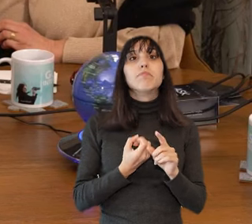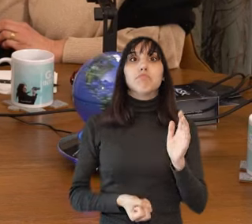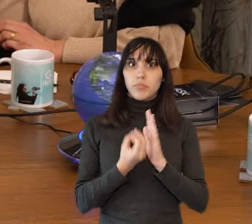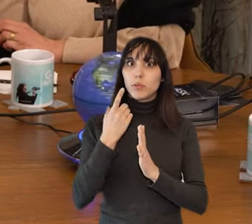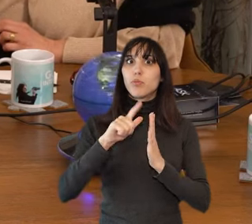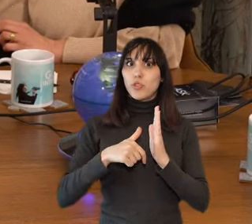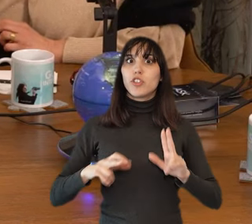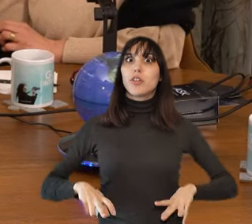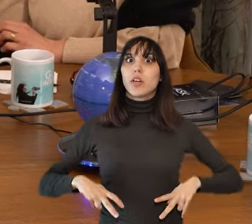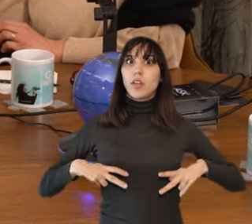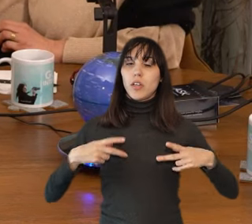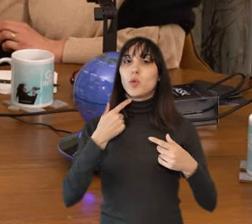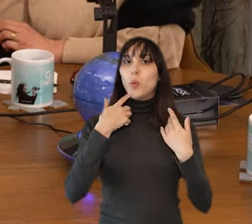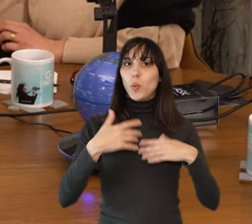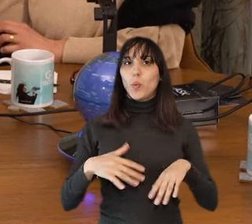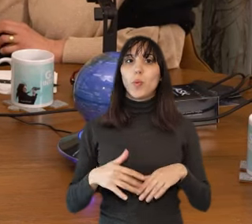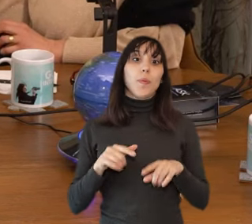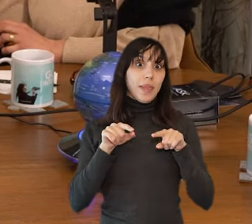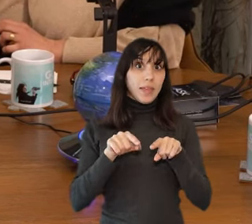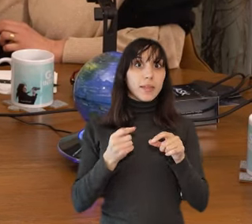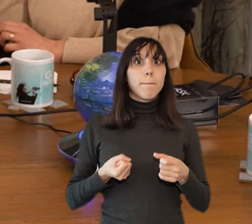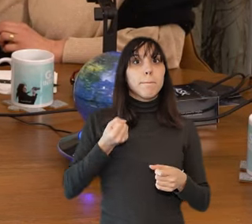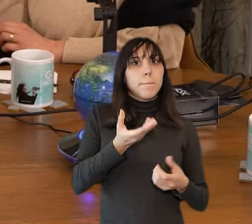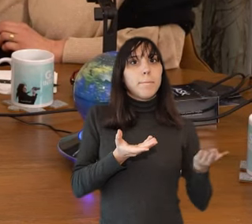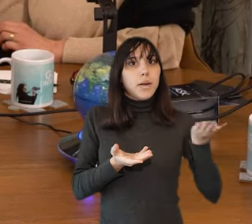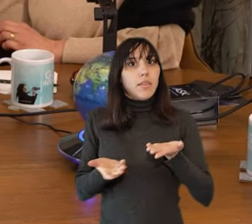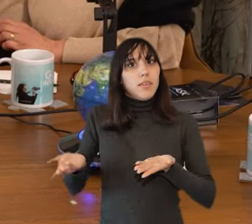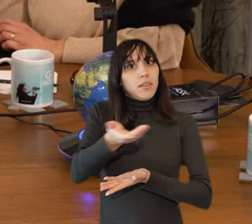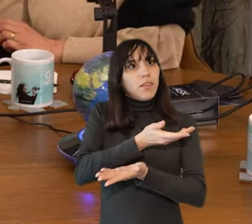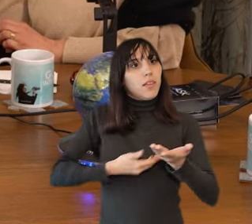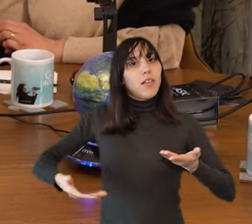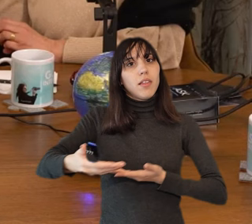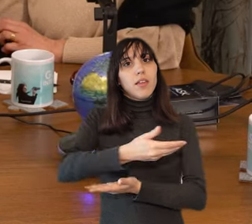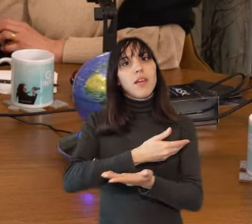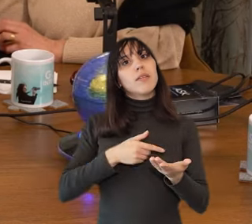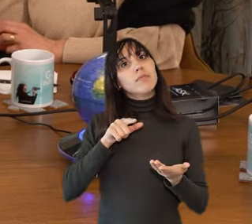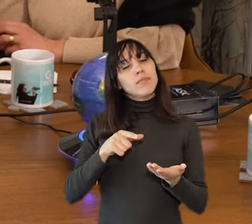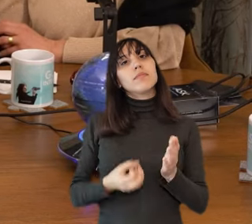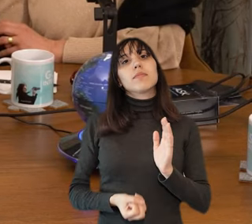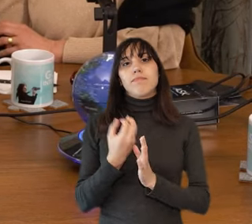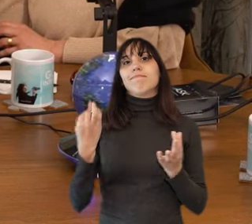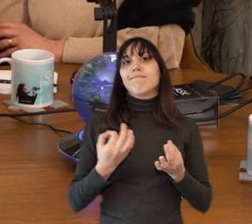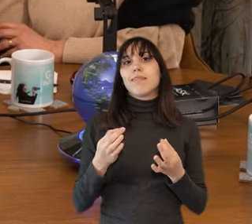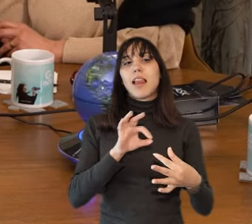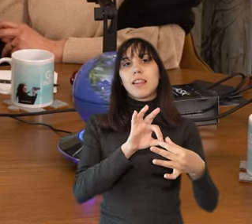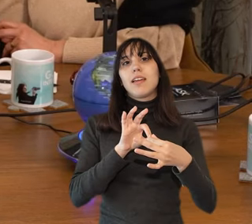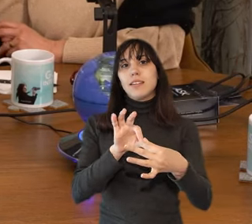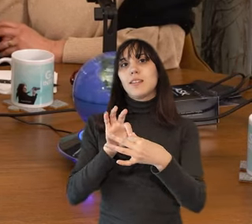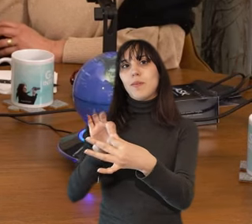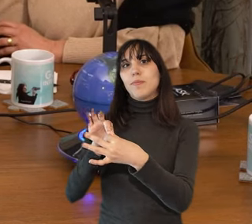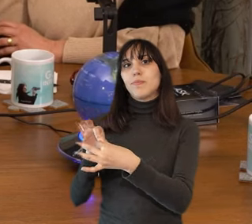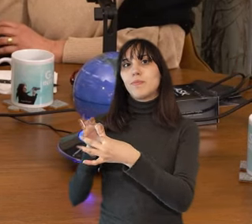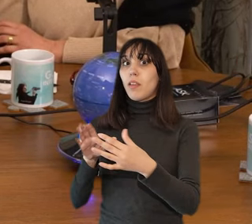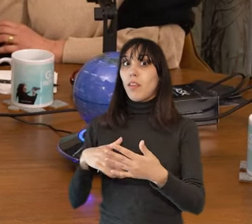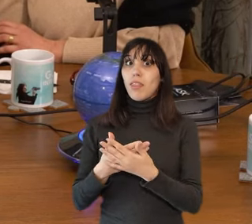projetos muito ricos e é nessa e é nessa partilha não é que que nasce eh realmente essa ligação e